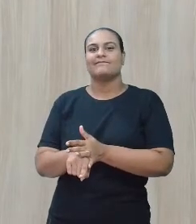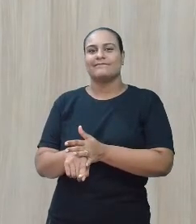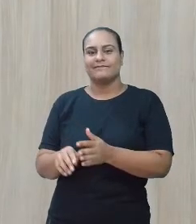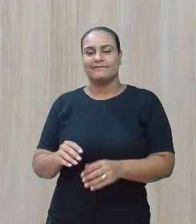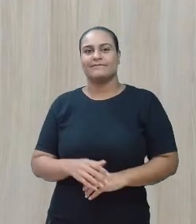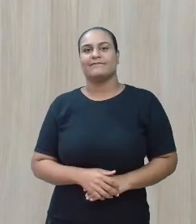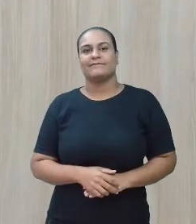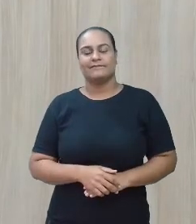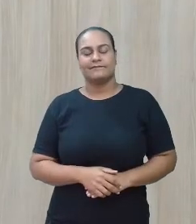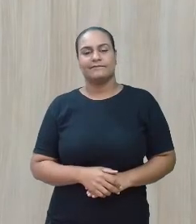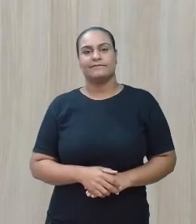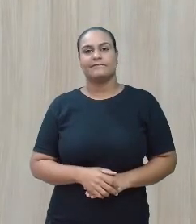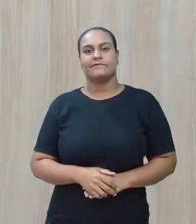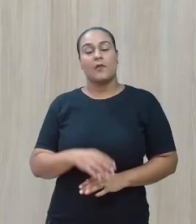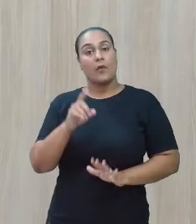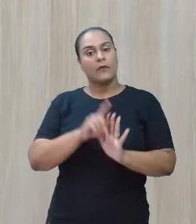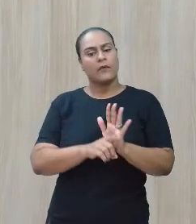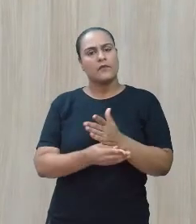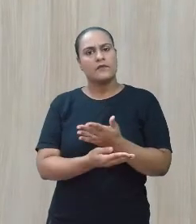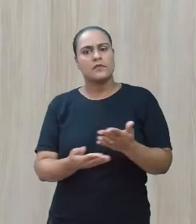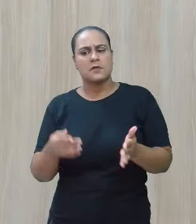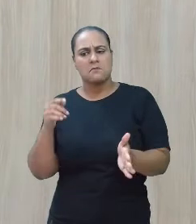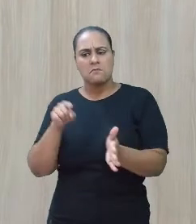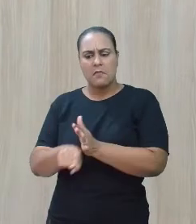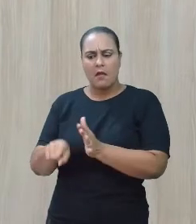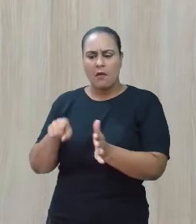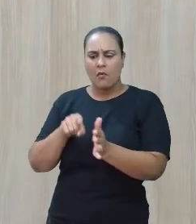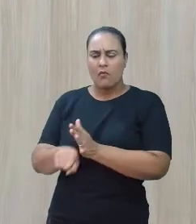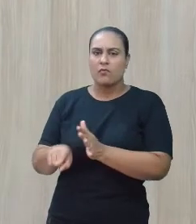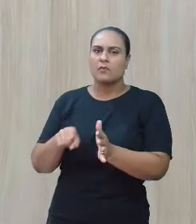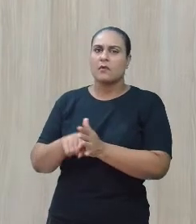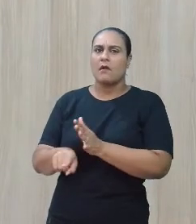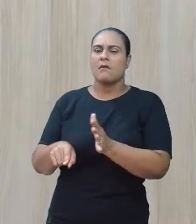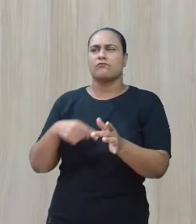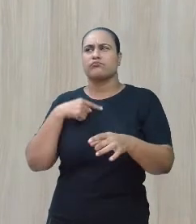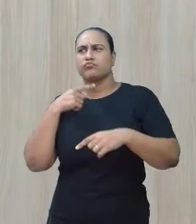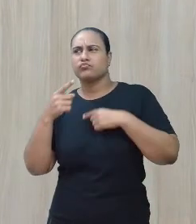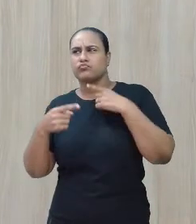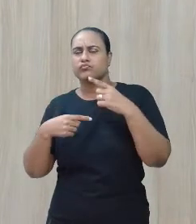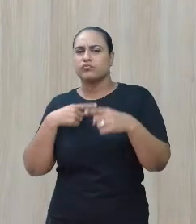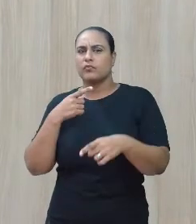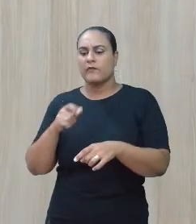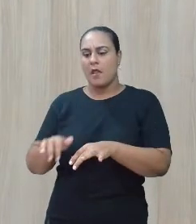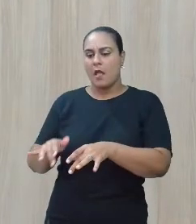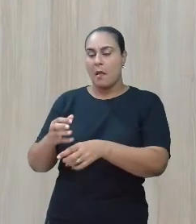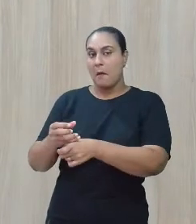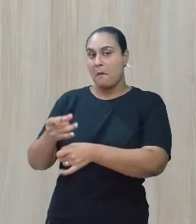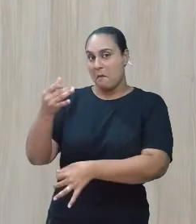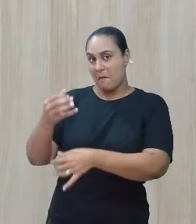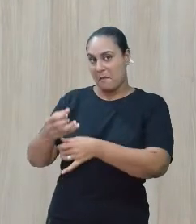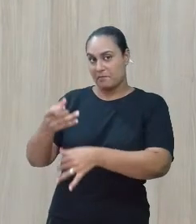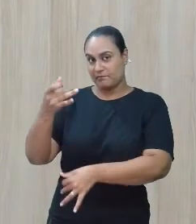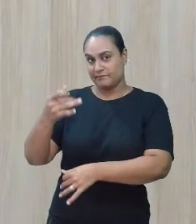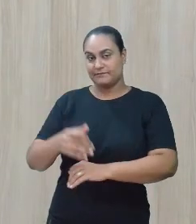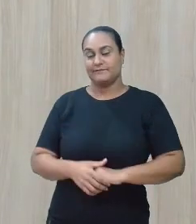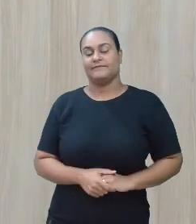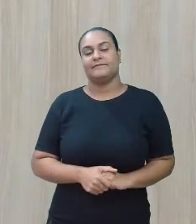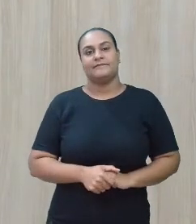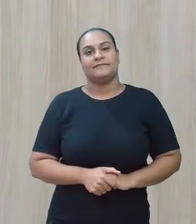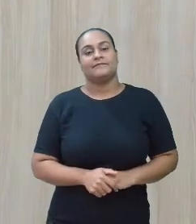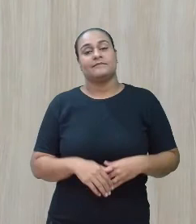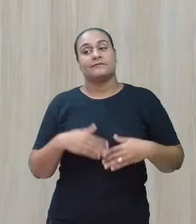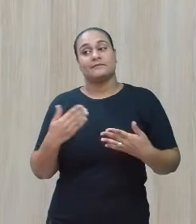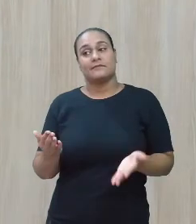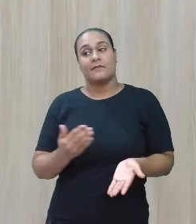tudo isso. E é um direito de vocês perguntarem, questionarem, tá? Então,